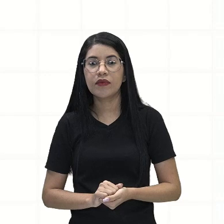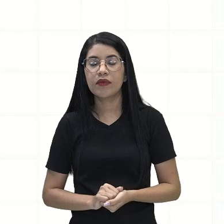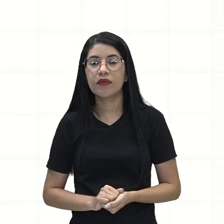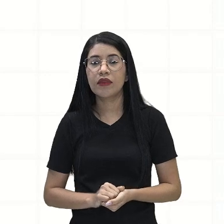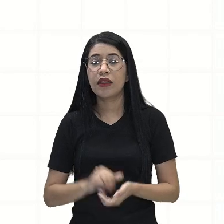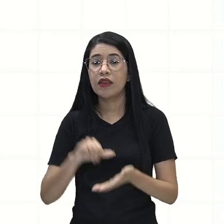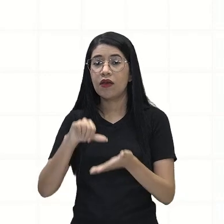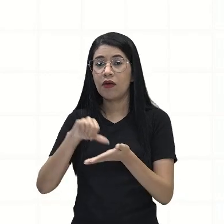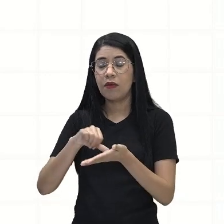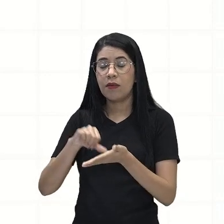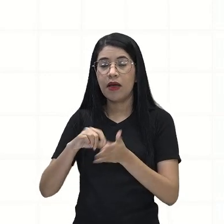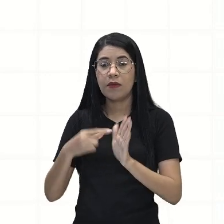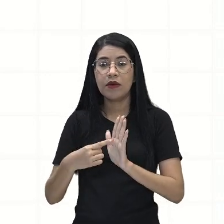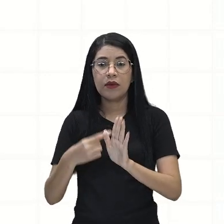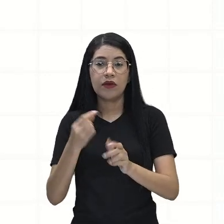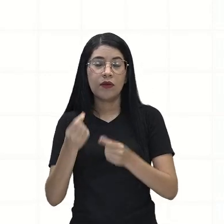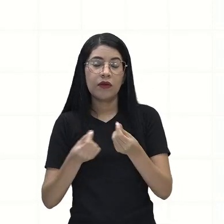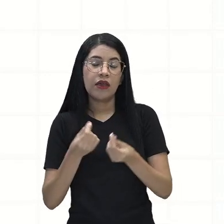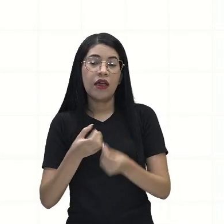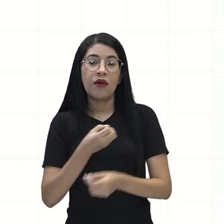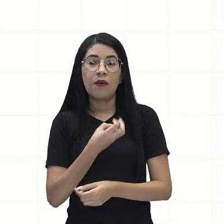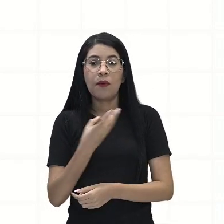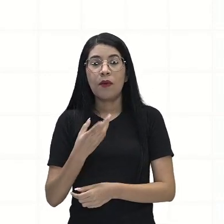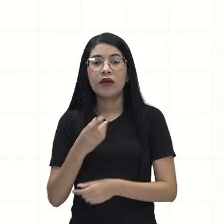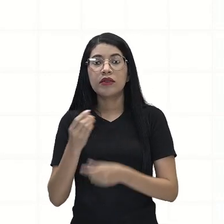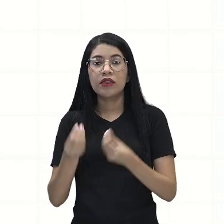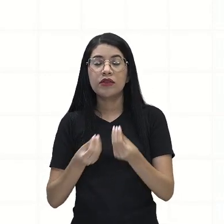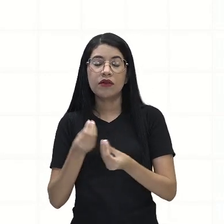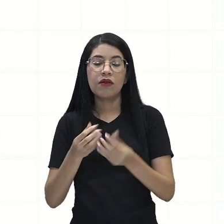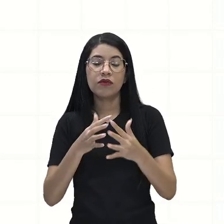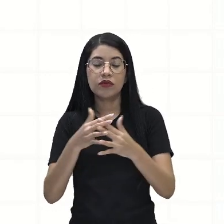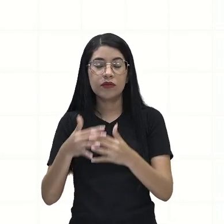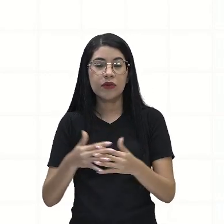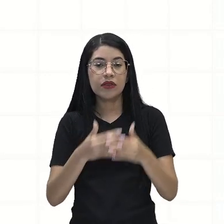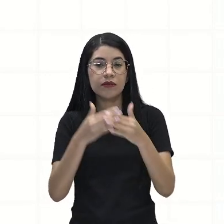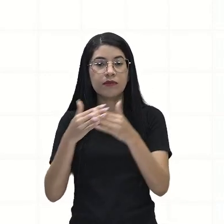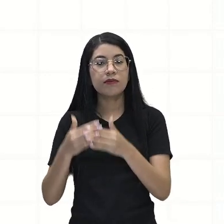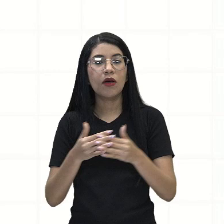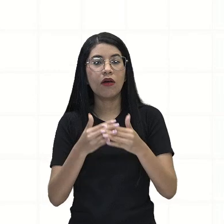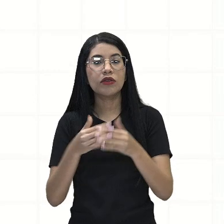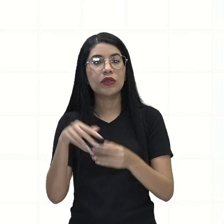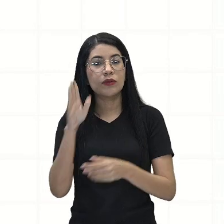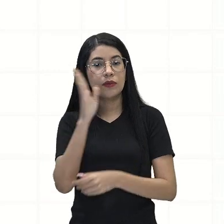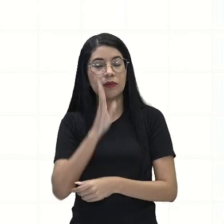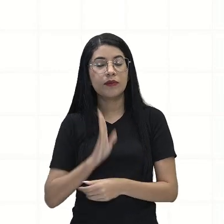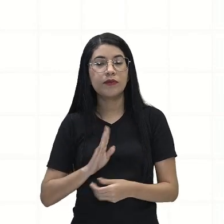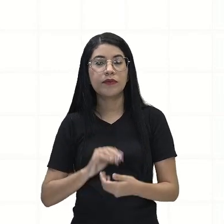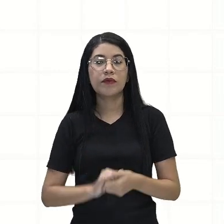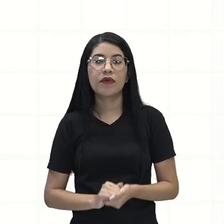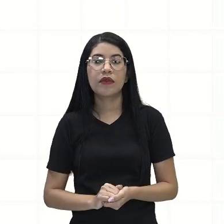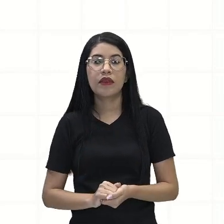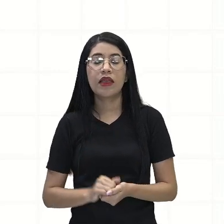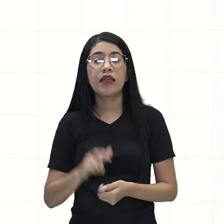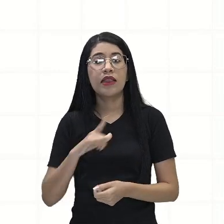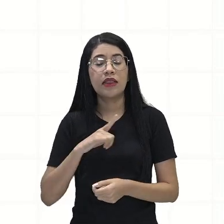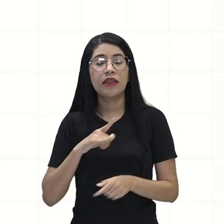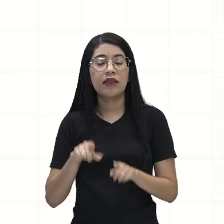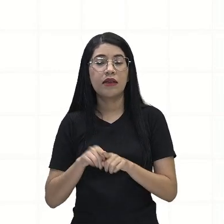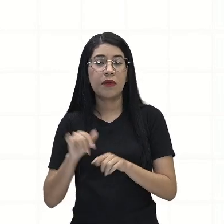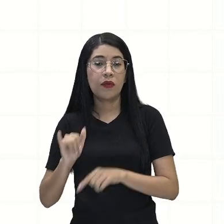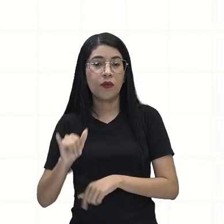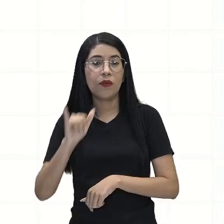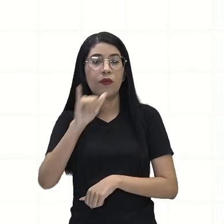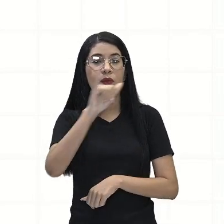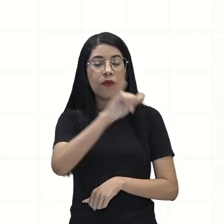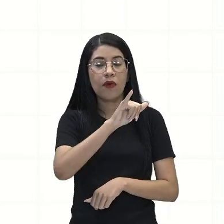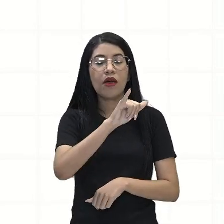vai observar, ele mostra a densidade da rede de transportes, tá bom? E aí nós temos os fluxos aéreos de carga,